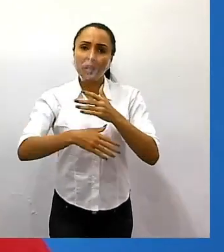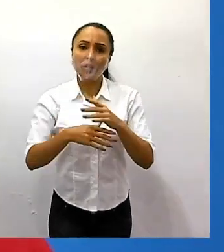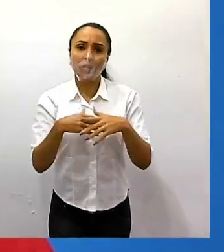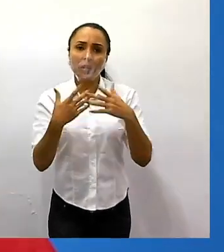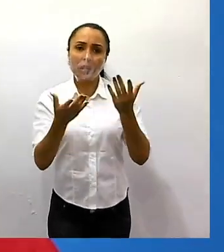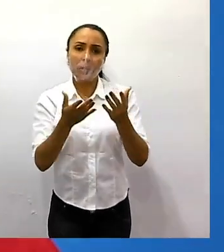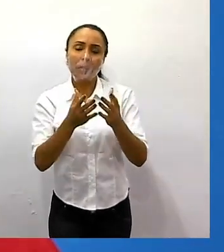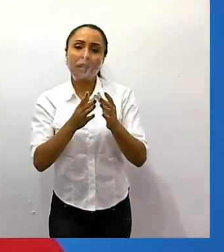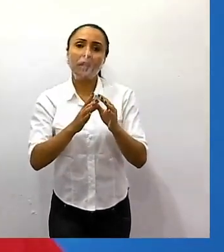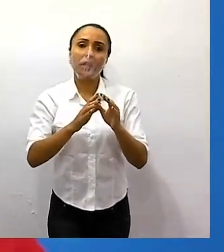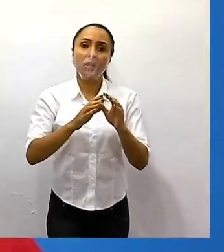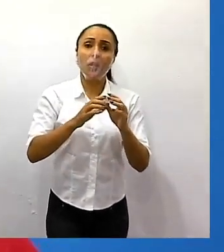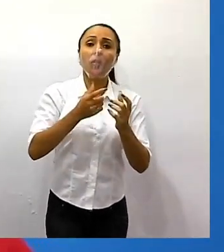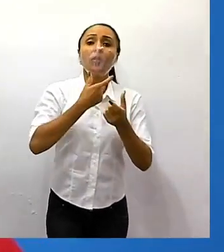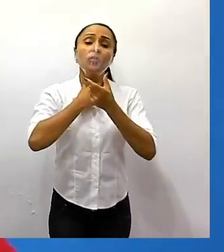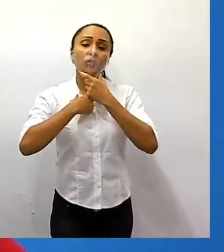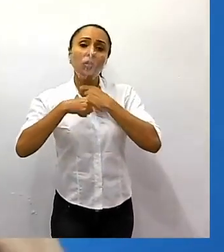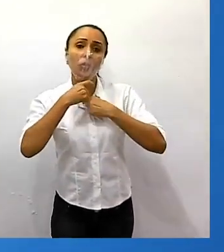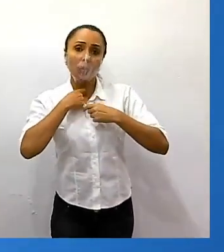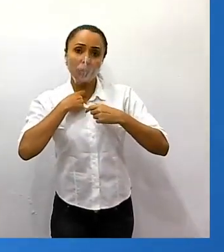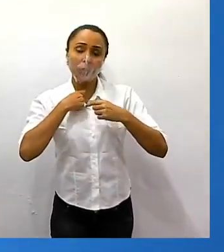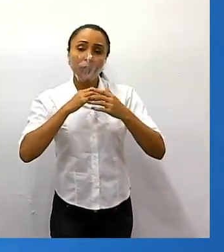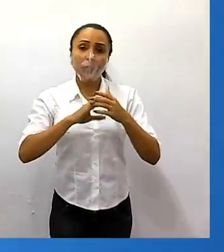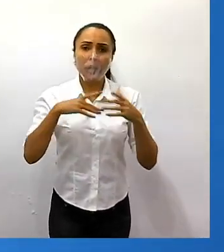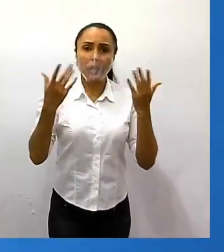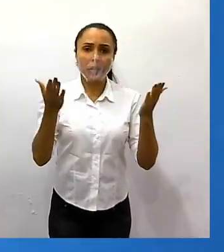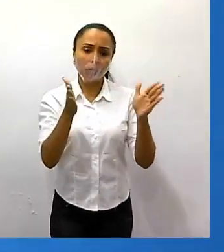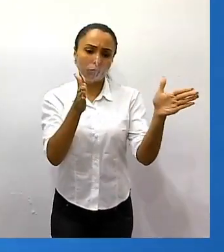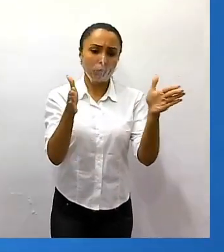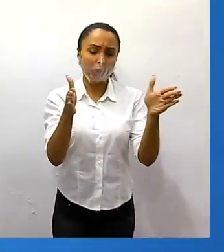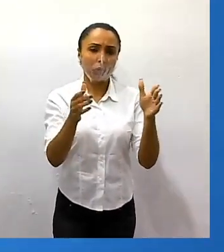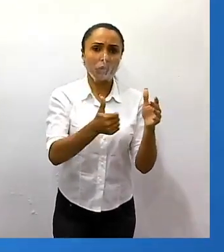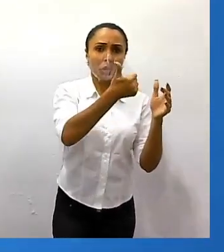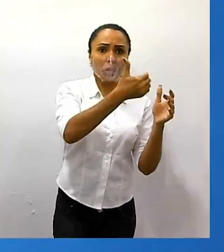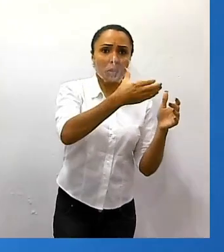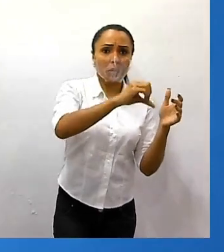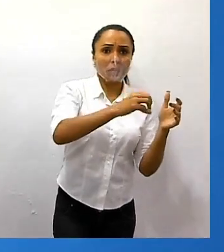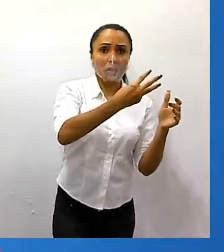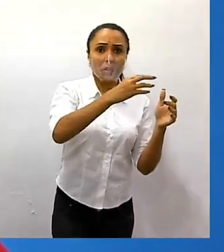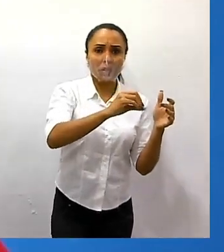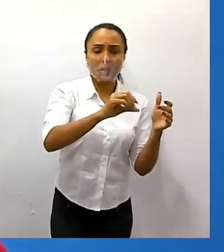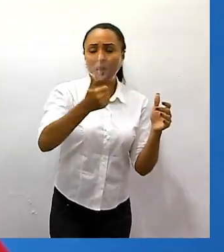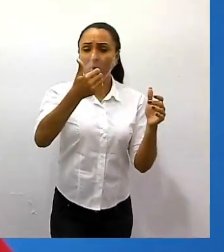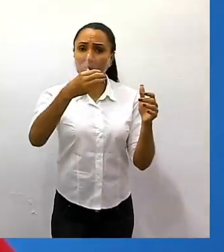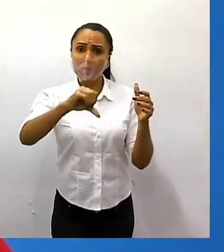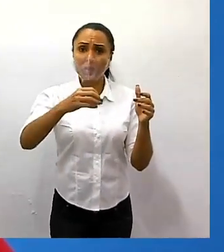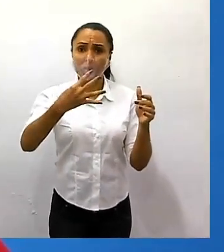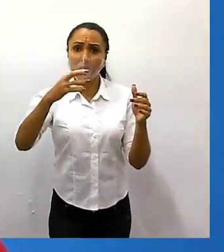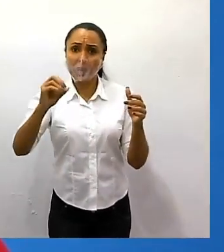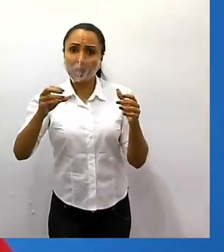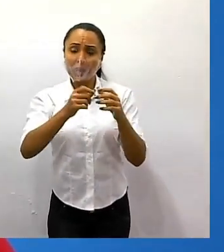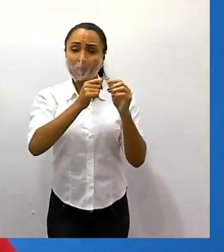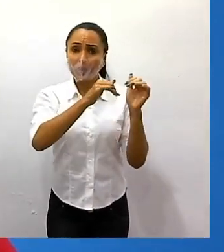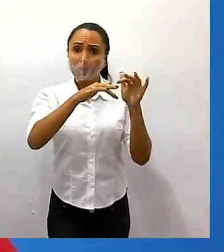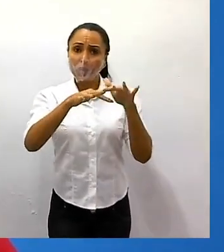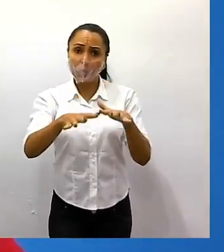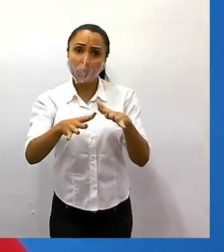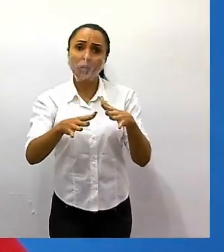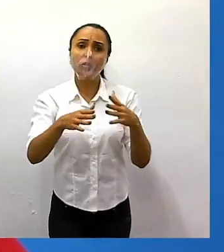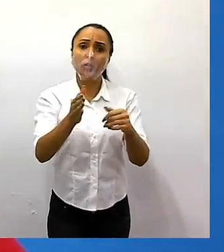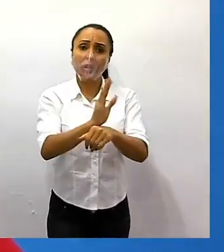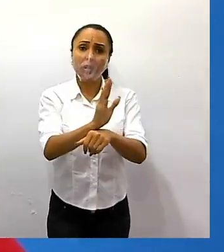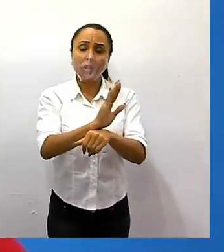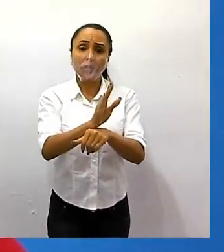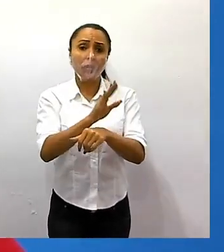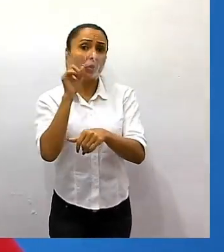de sonoplastia. Então, olha só, entre 1930 e 1940, as distribuidoras de filme norte-americanas,